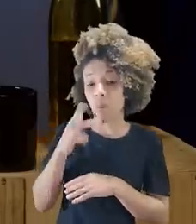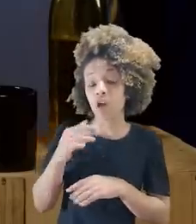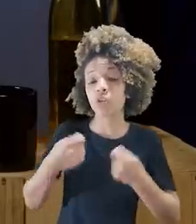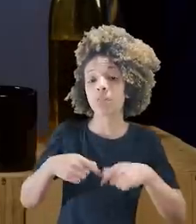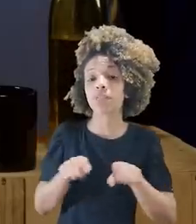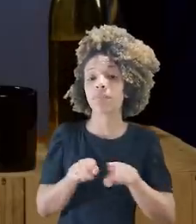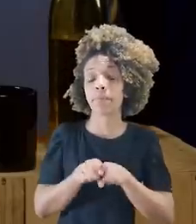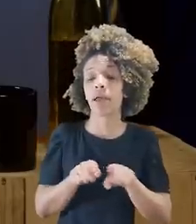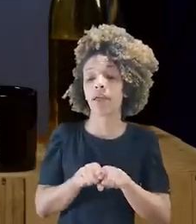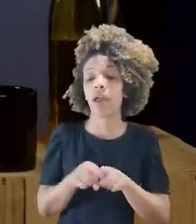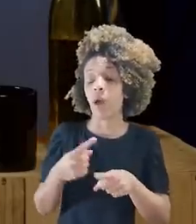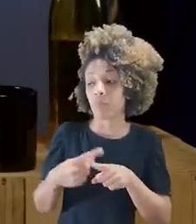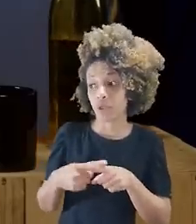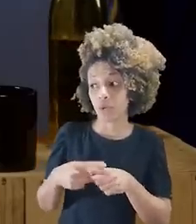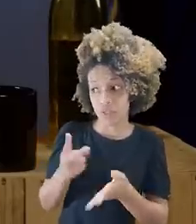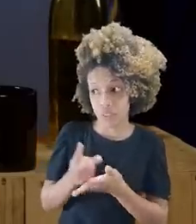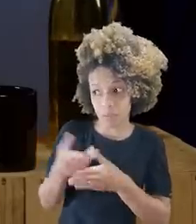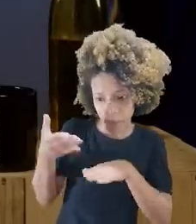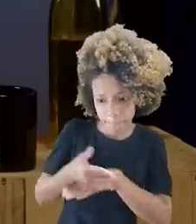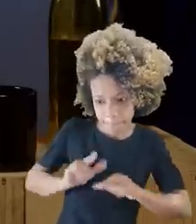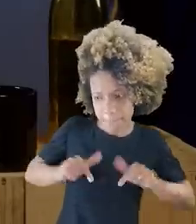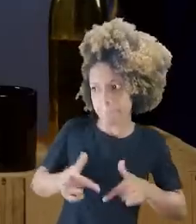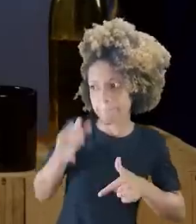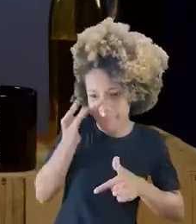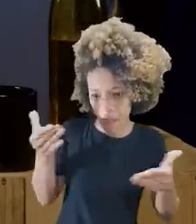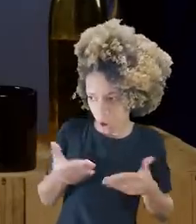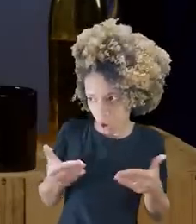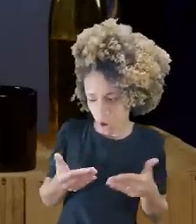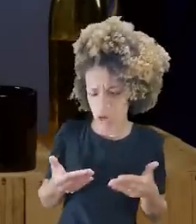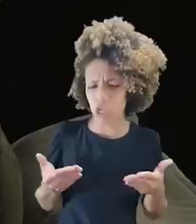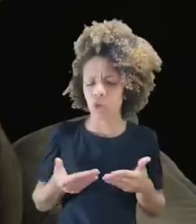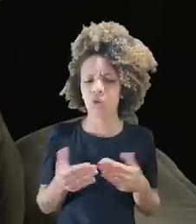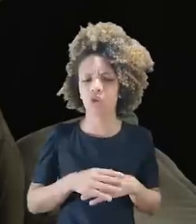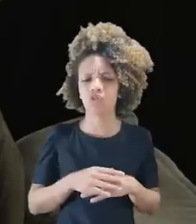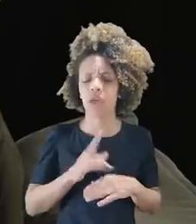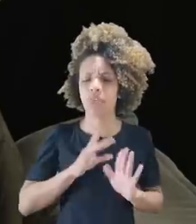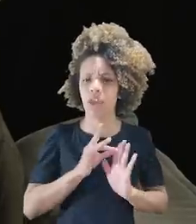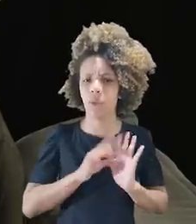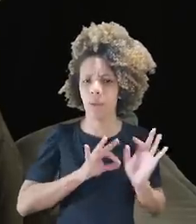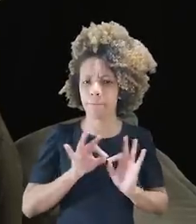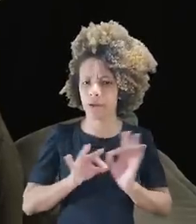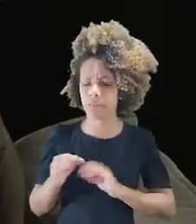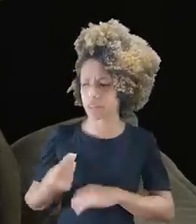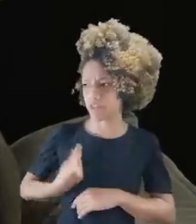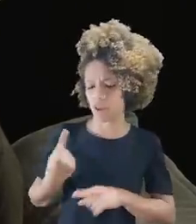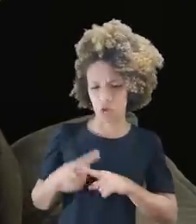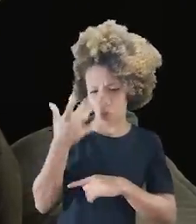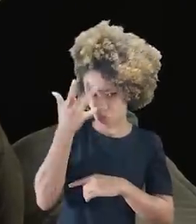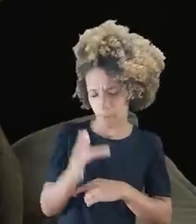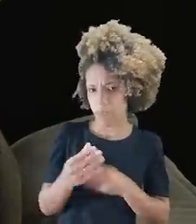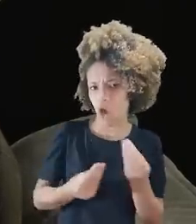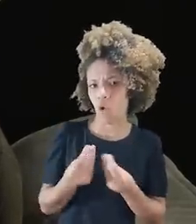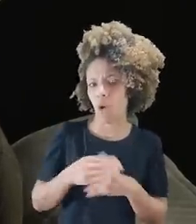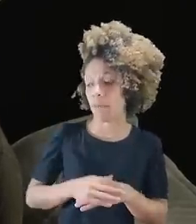meus pensamentos o que eu acredito né para me mostrar um pouco sim entendeu Aí agora eu vou te fazer a última pergunta